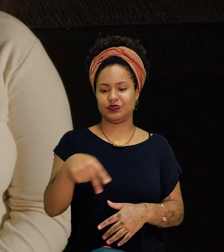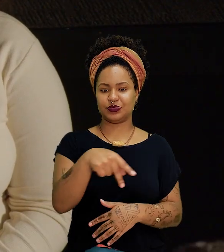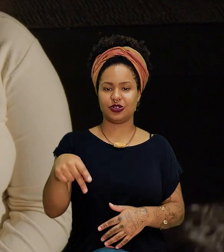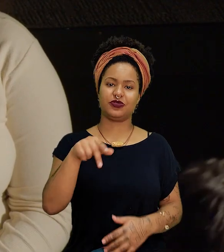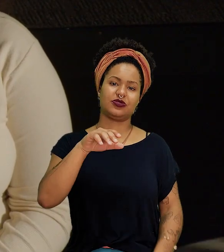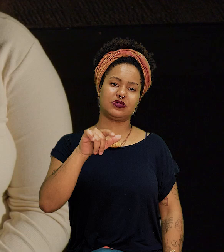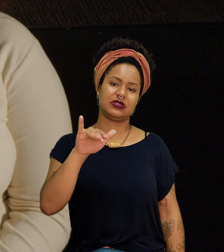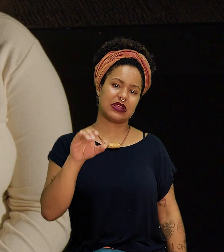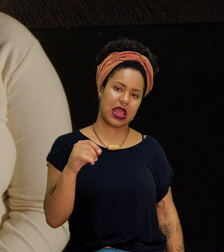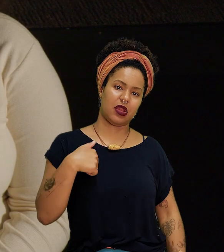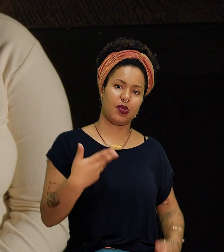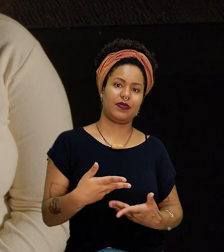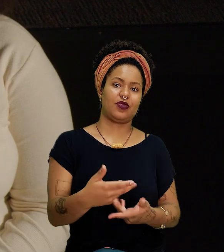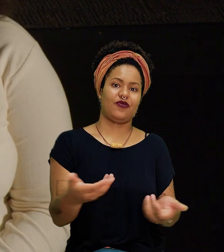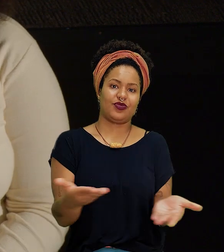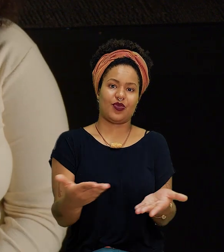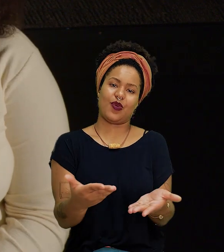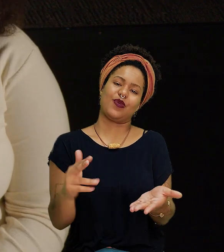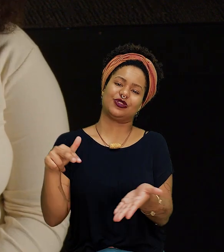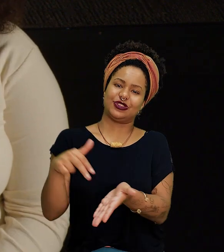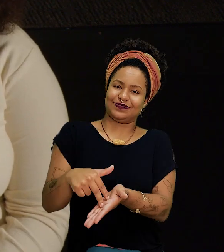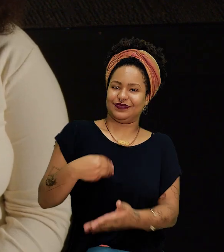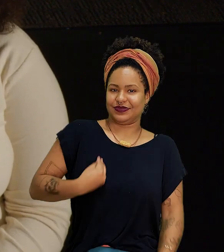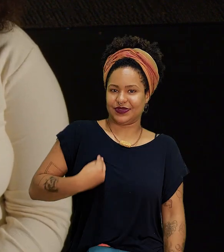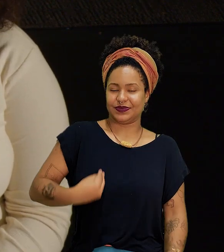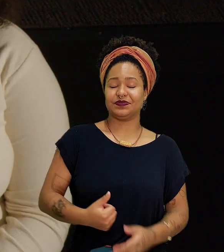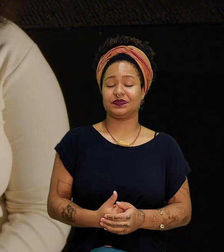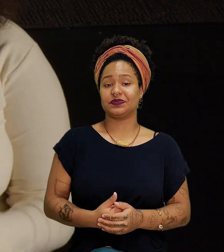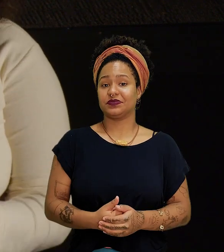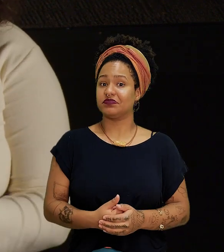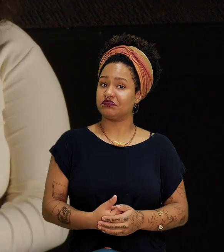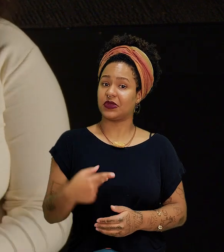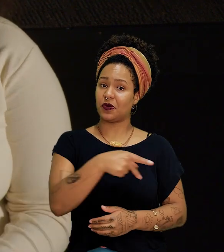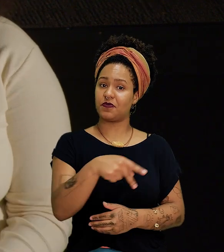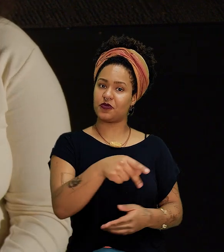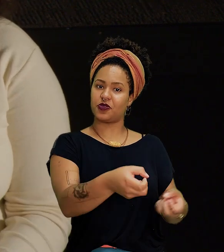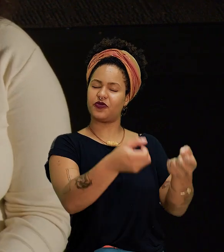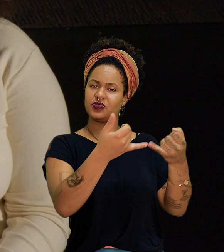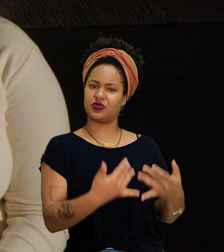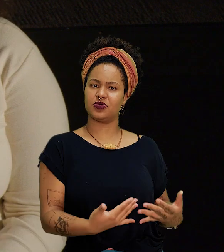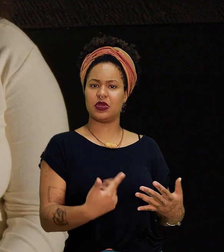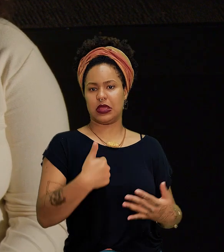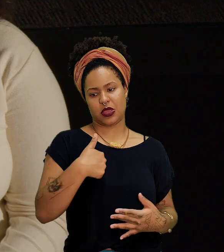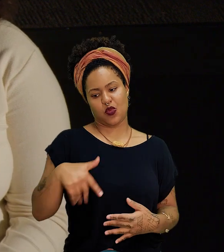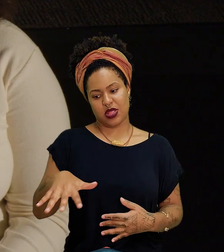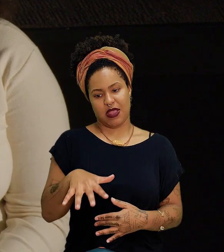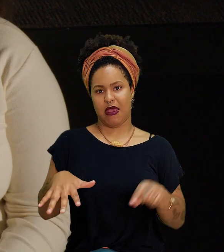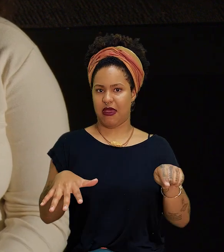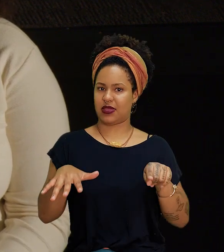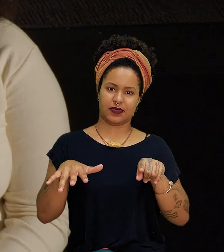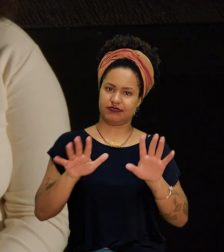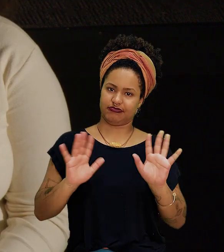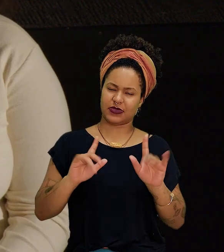professor Célio, né, que me convidou para estar aqui hoje. Bom, como o professor falou, eu não sou muito dessa